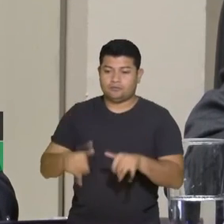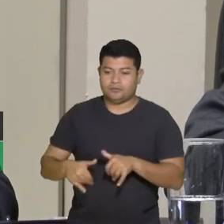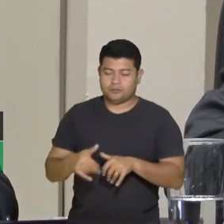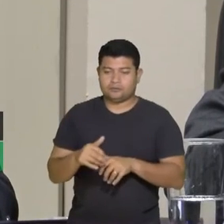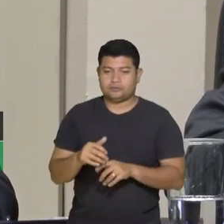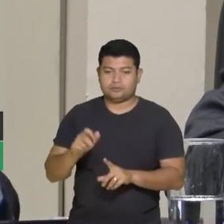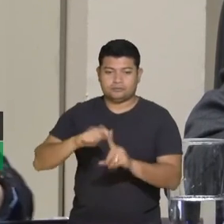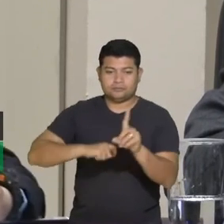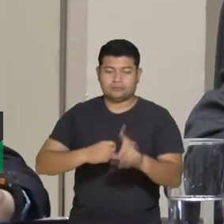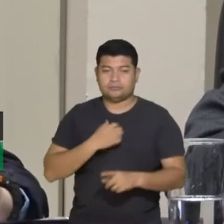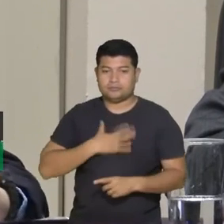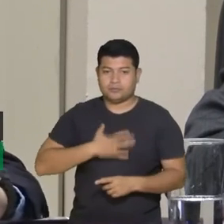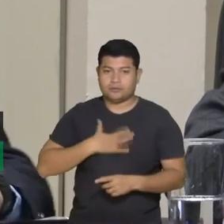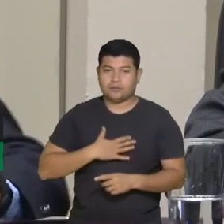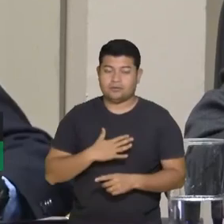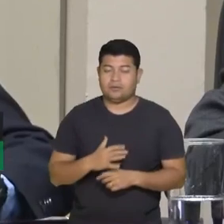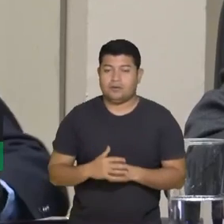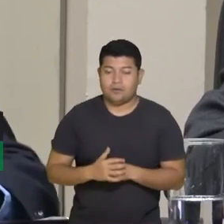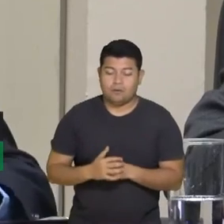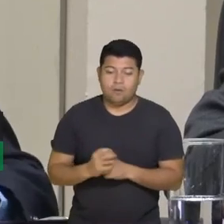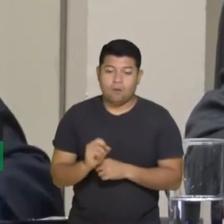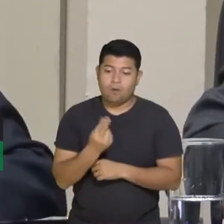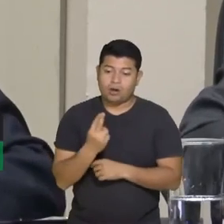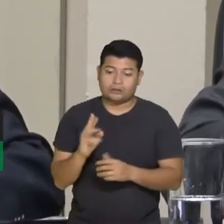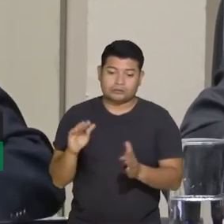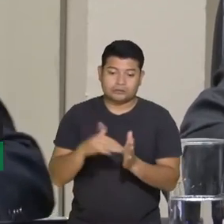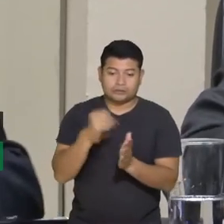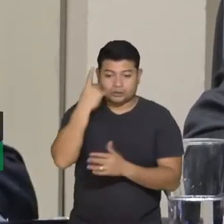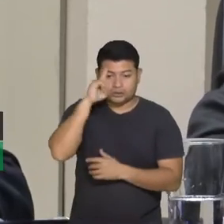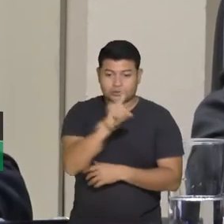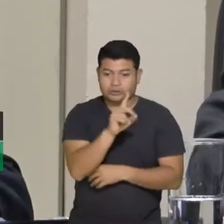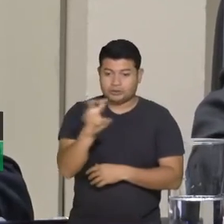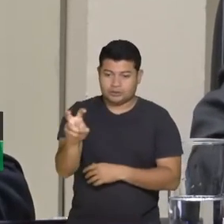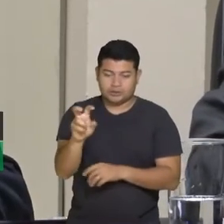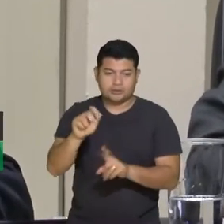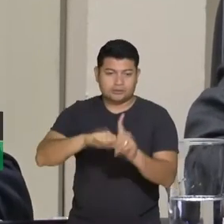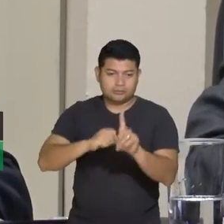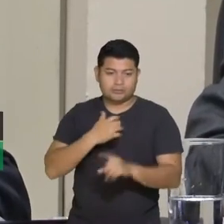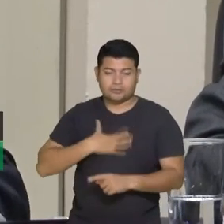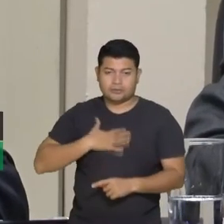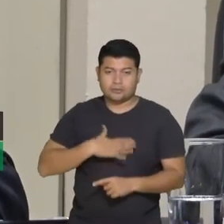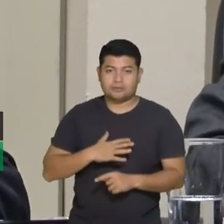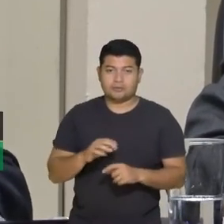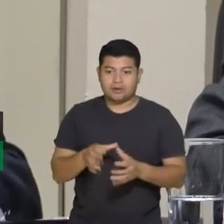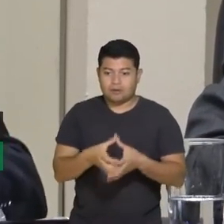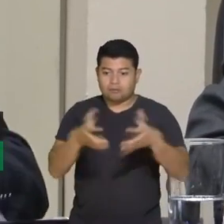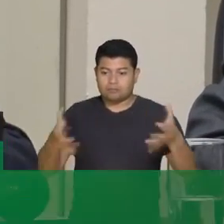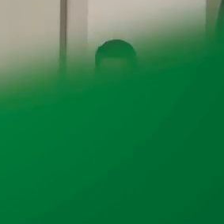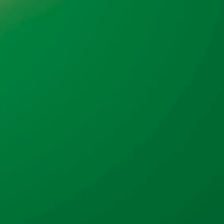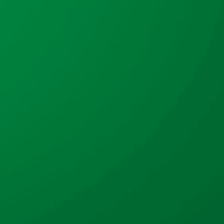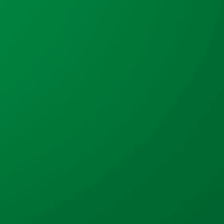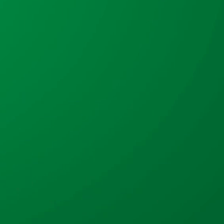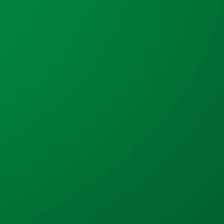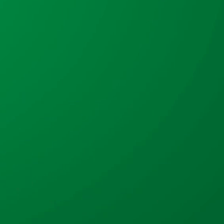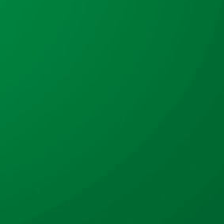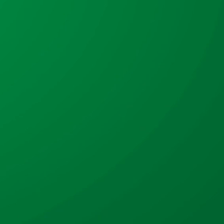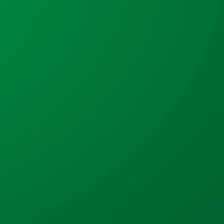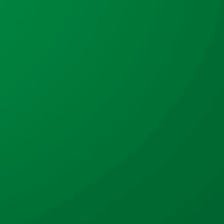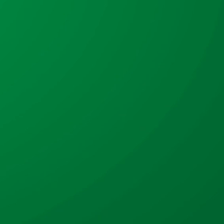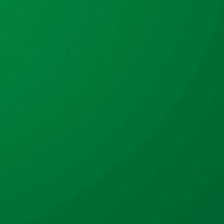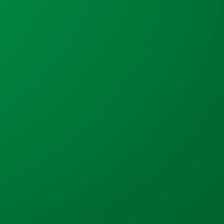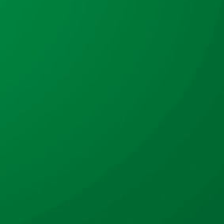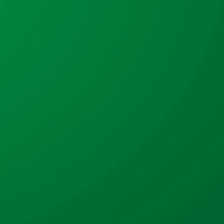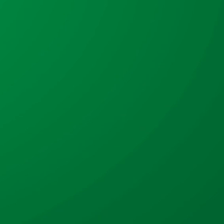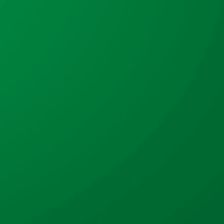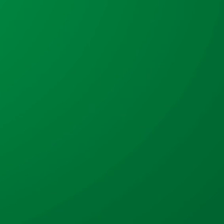que só a primeira quinzena nós seremos ampliado então a atenção de saúde pediátrica no hospital de São José